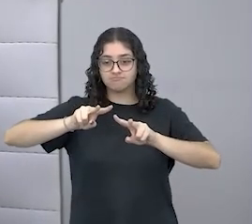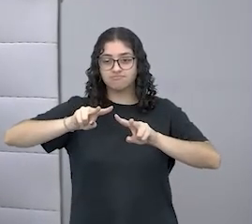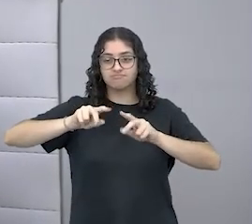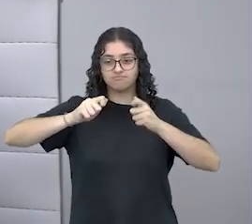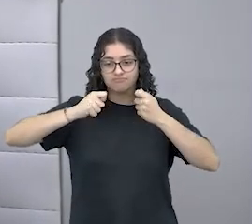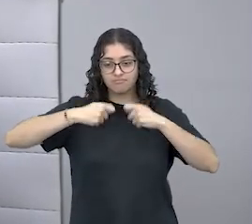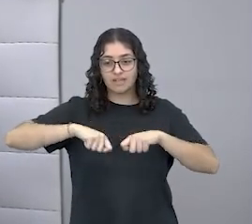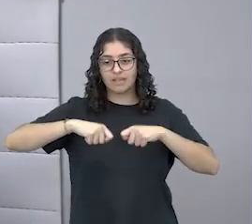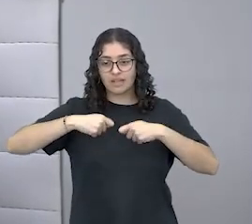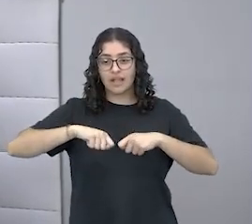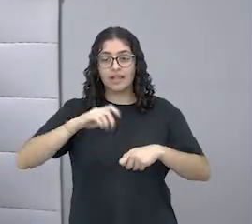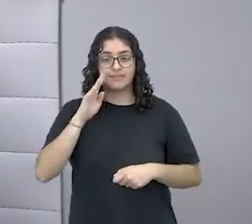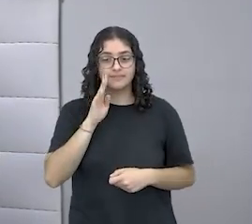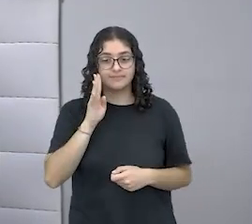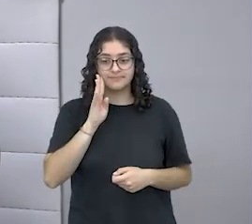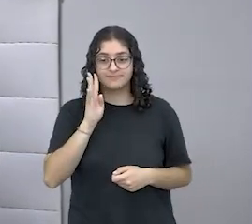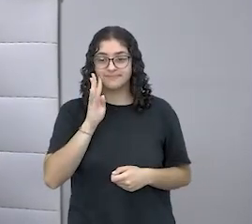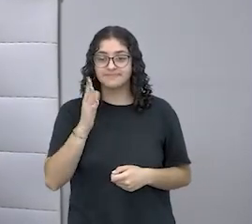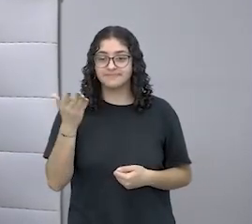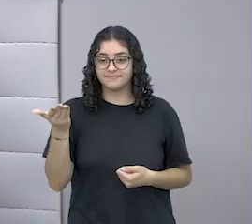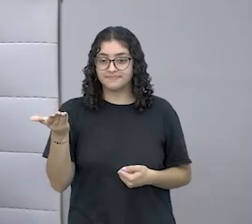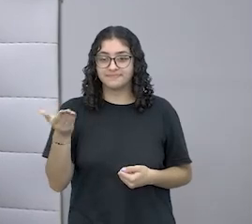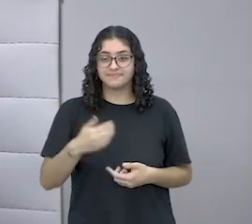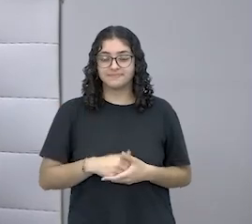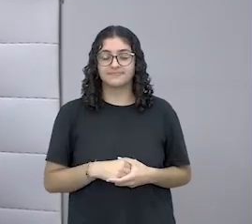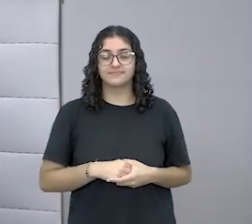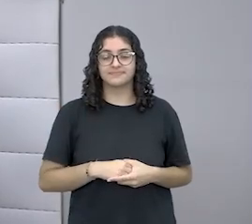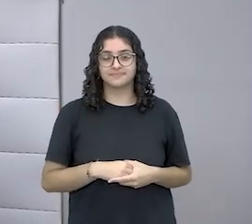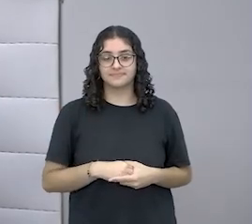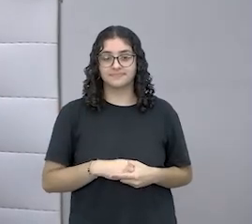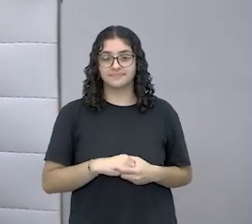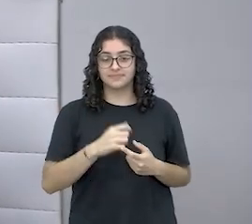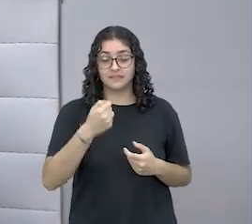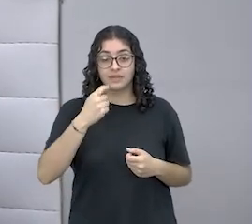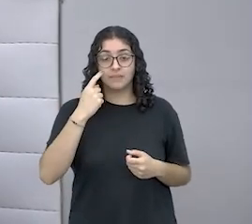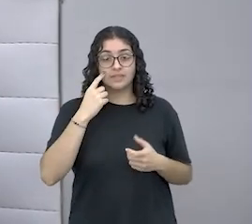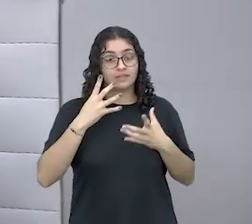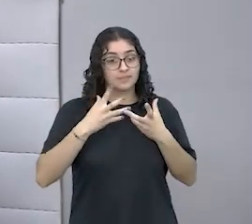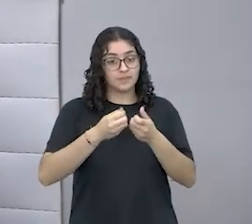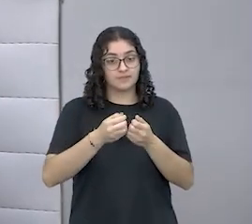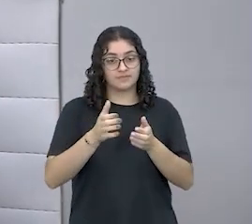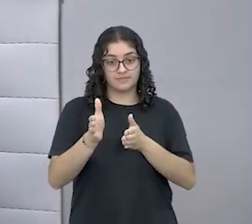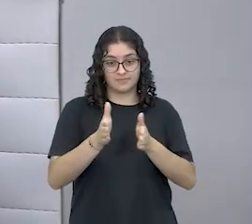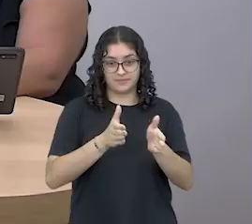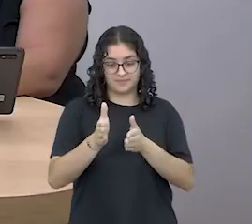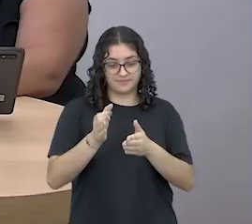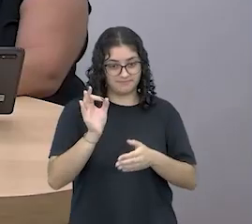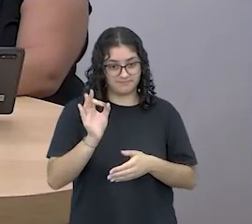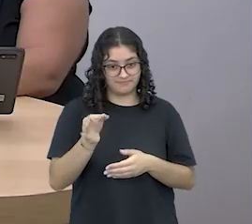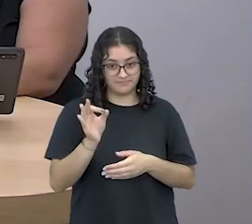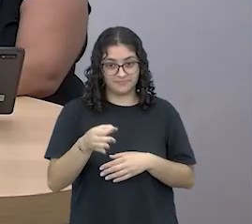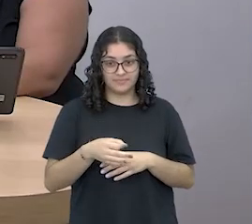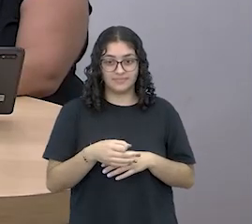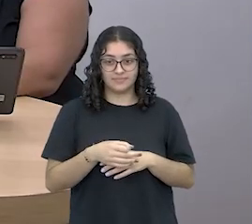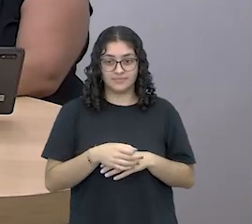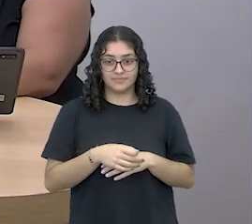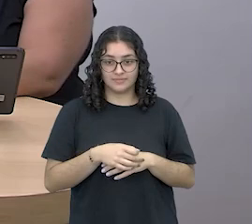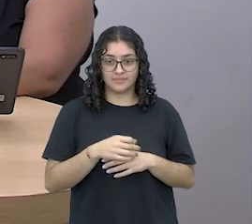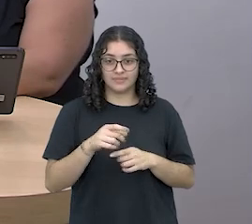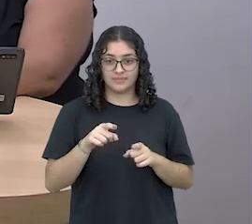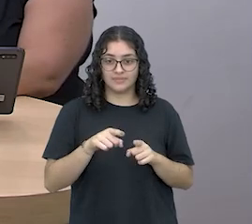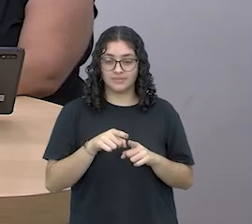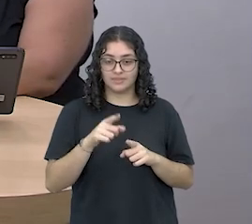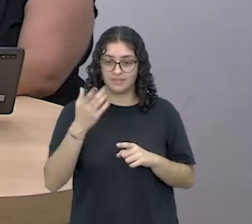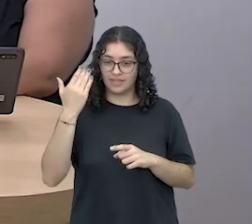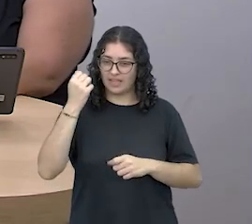Então, é bem bacana, né, Lê? É muito bacana. A gente precisa sempre pensar em todo mundo. E o spinning top, eu acho que a